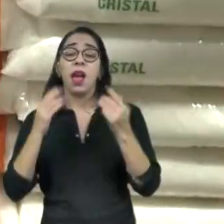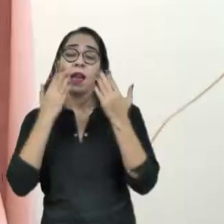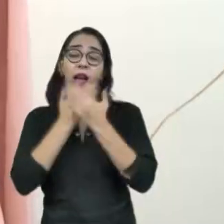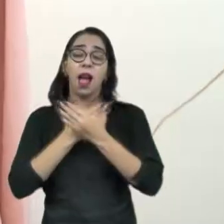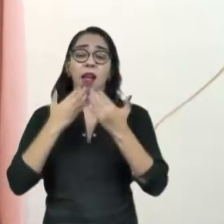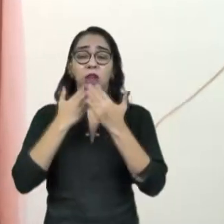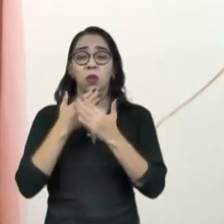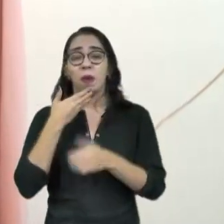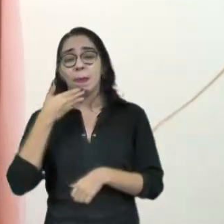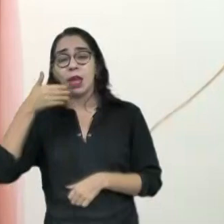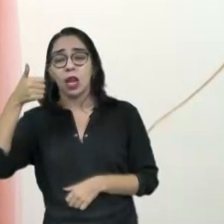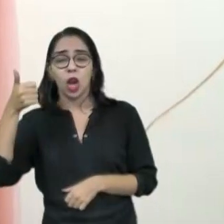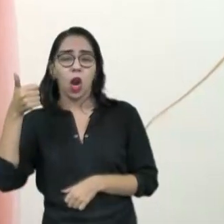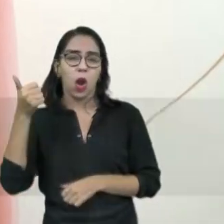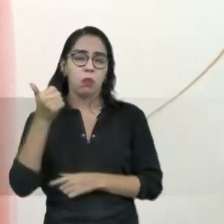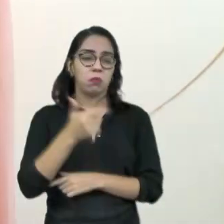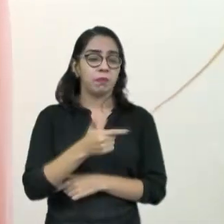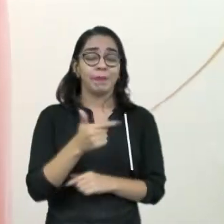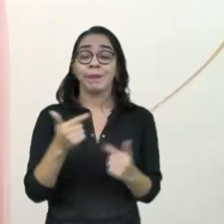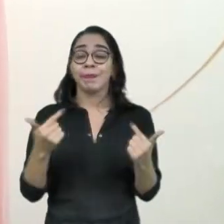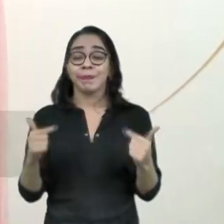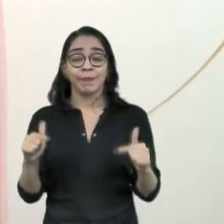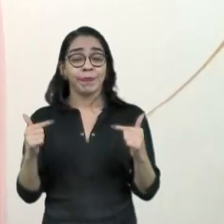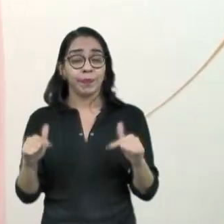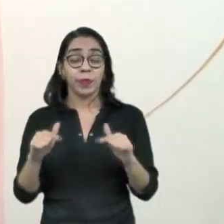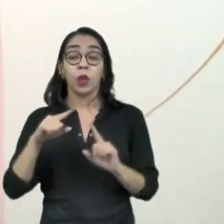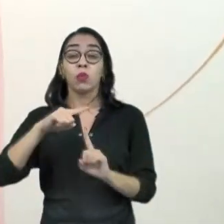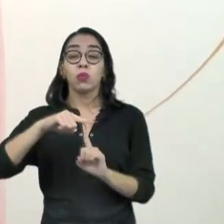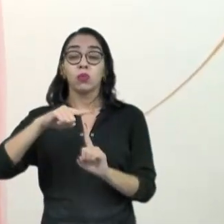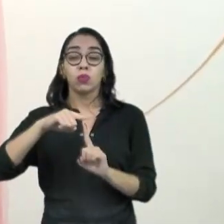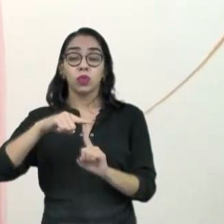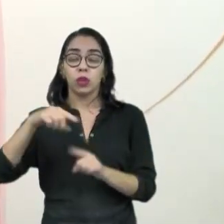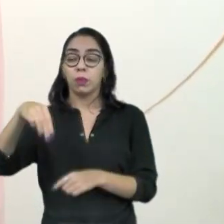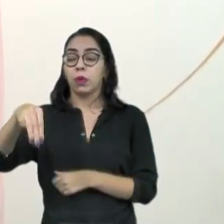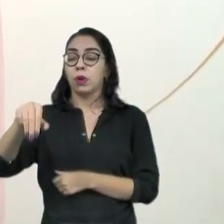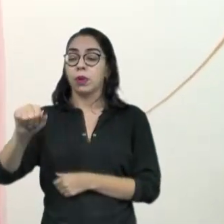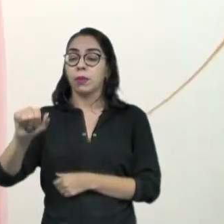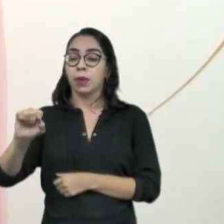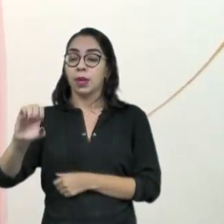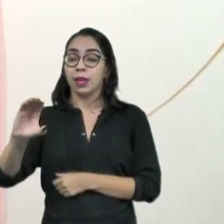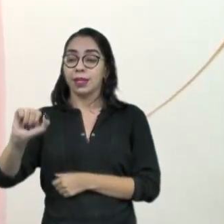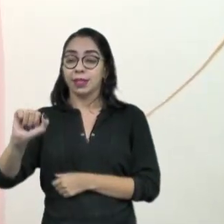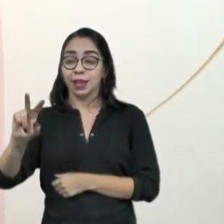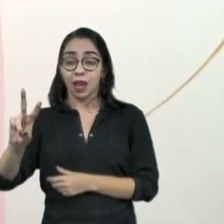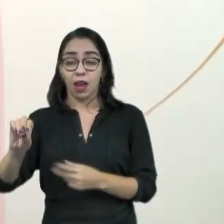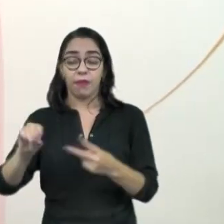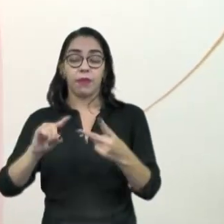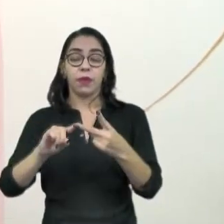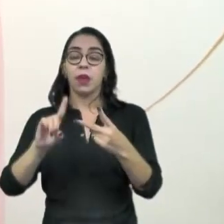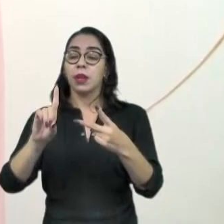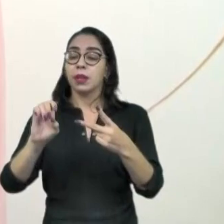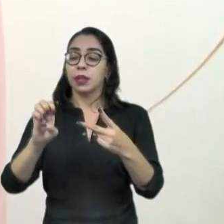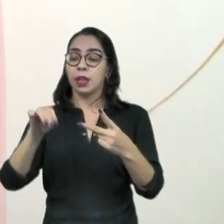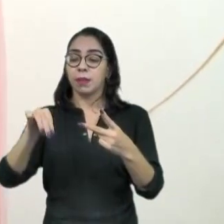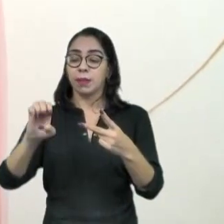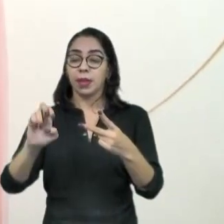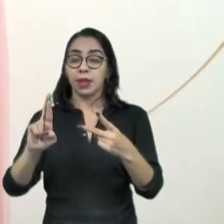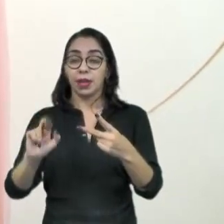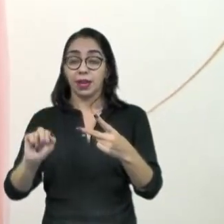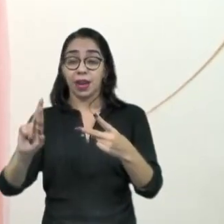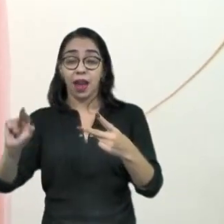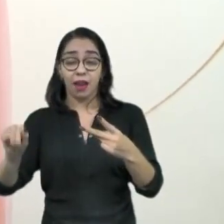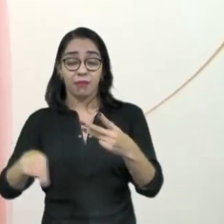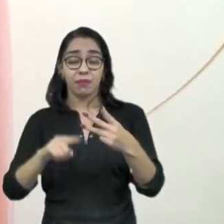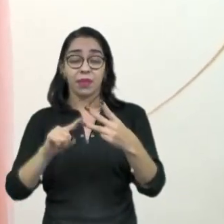outro se a gente for falar dos tipos de Açúcar né o mascavo o demerara e o cristal eu tenho que informar e todo mundo fica